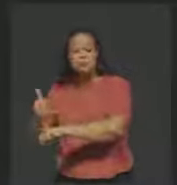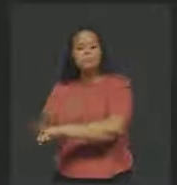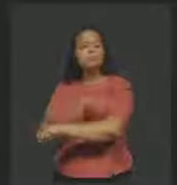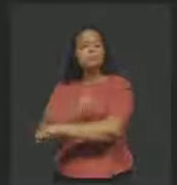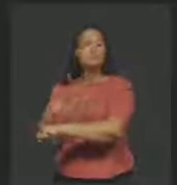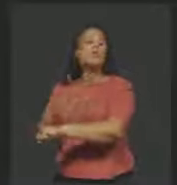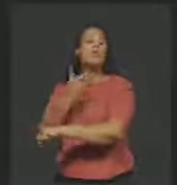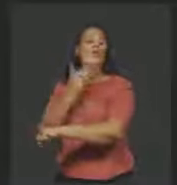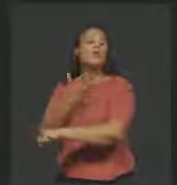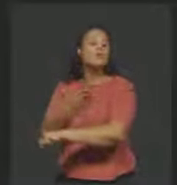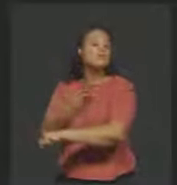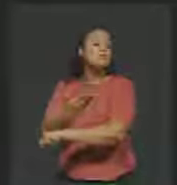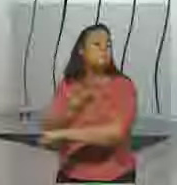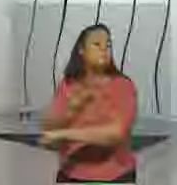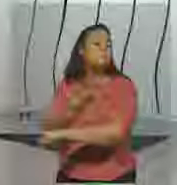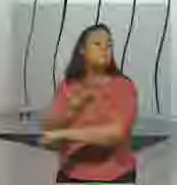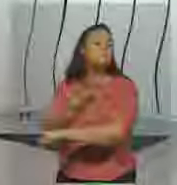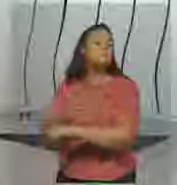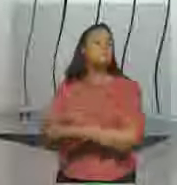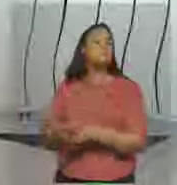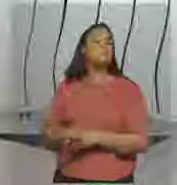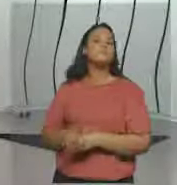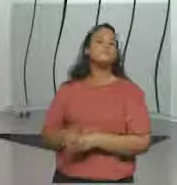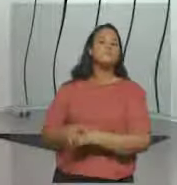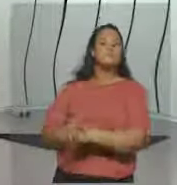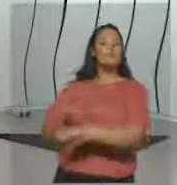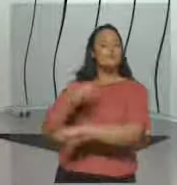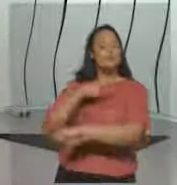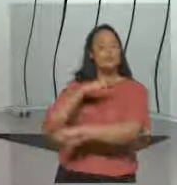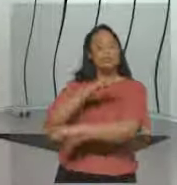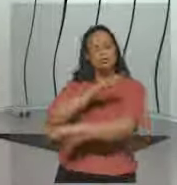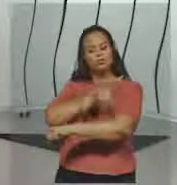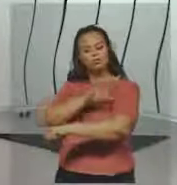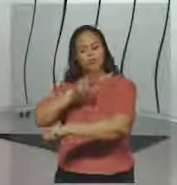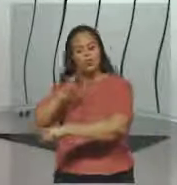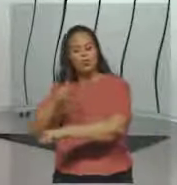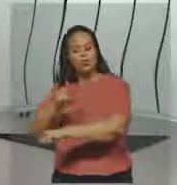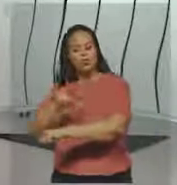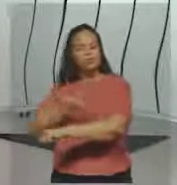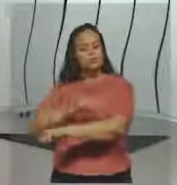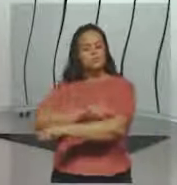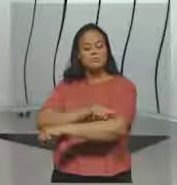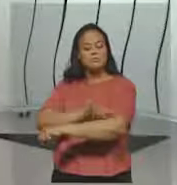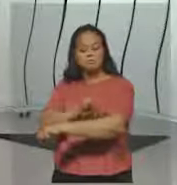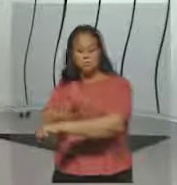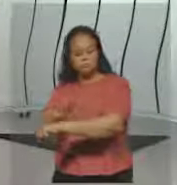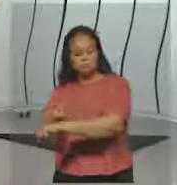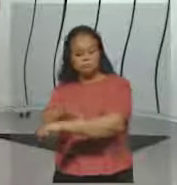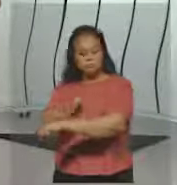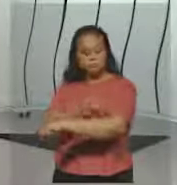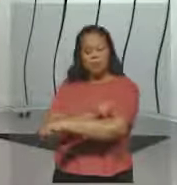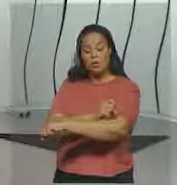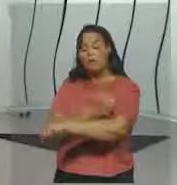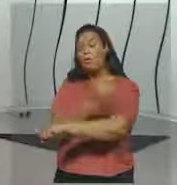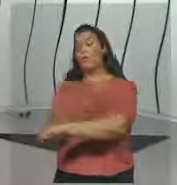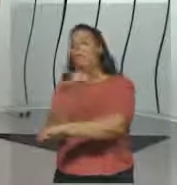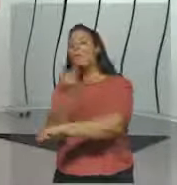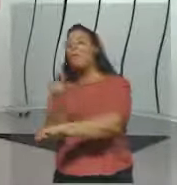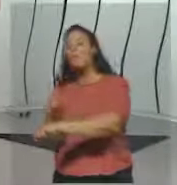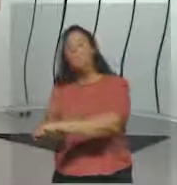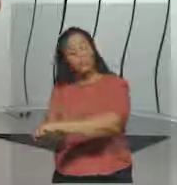condutor. Então, a voltagem tem a ver com a diferença de potencial e a gente tem um voltímetro para medir isso, ou seja, o quanto um é